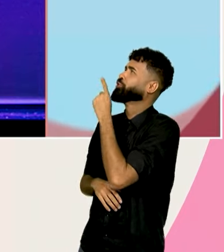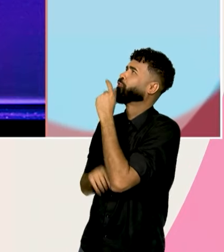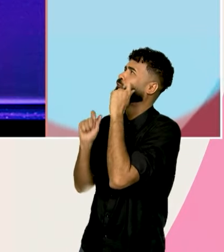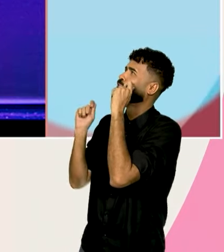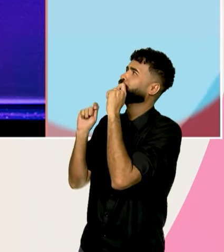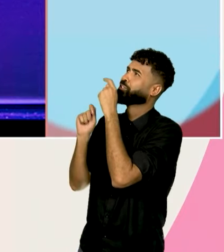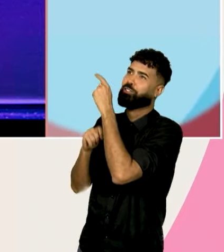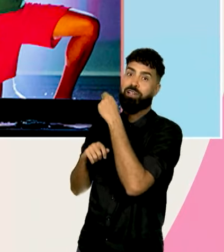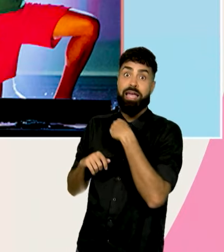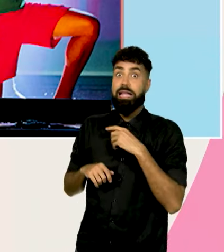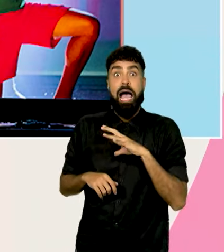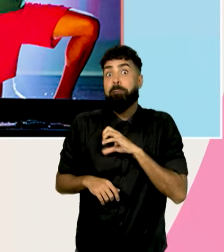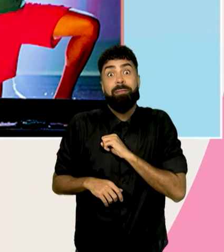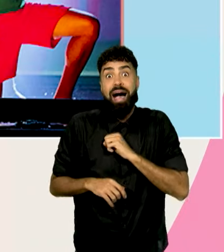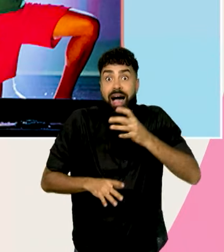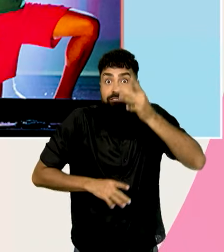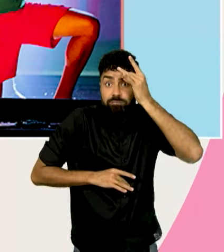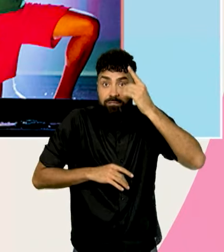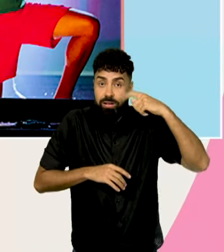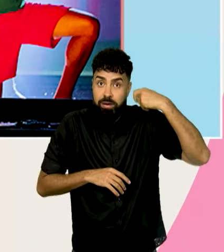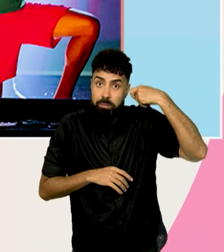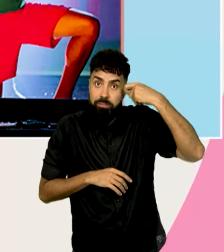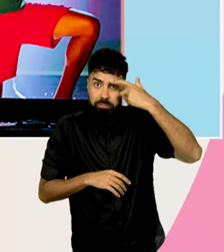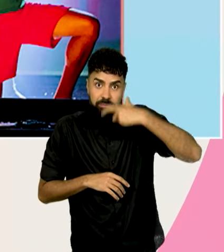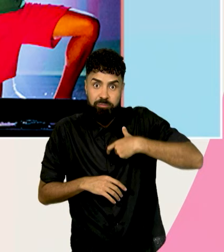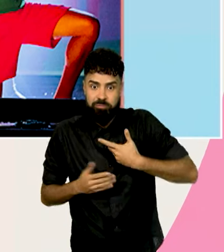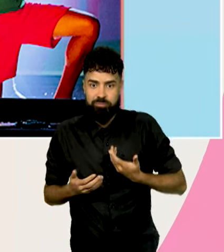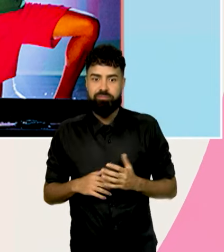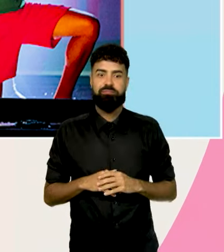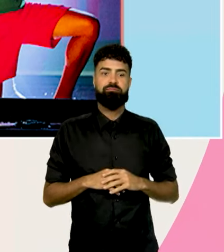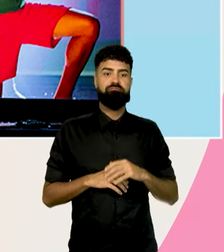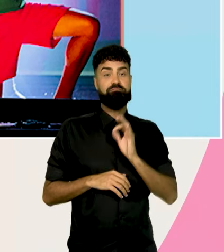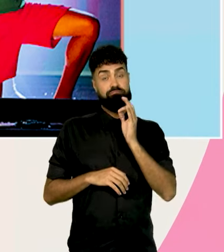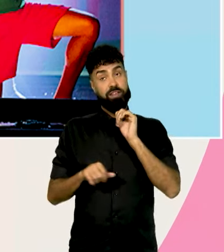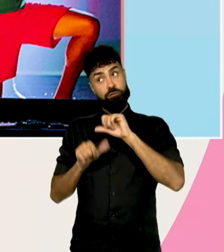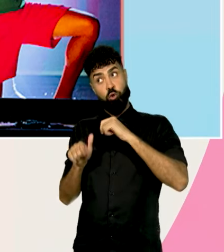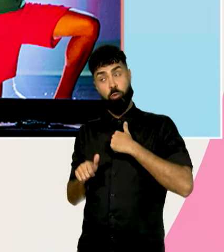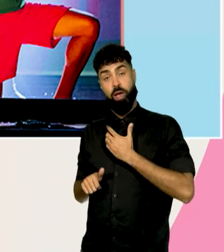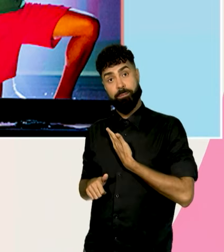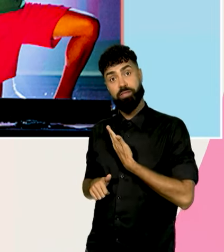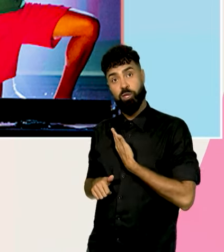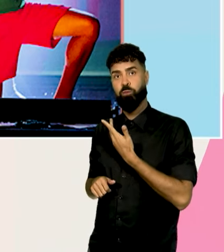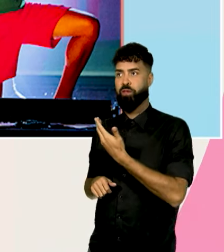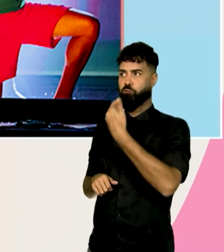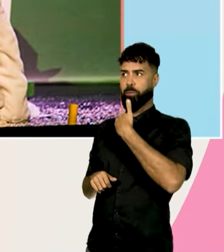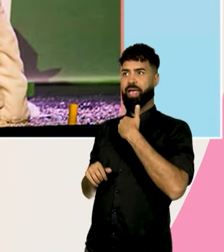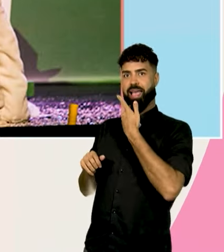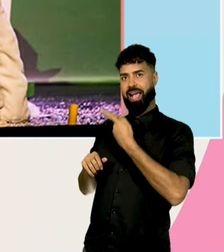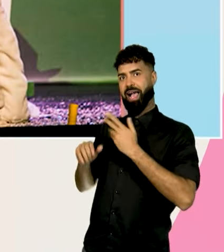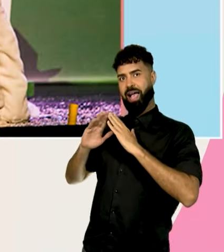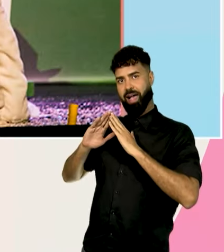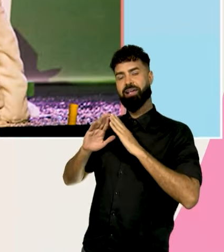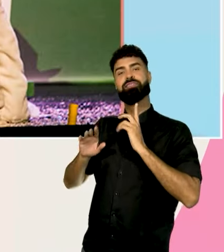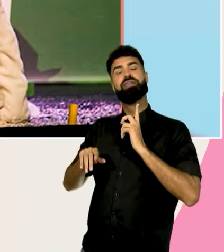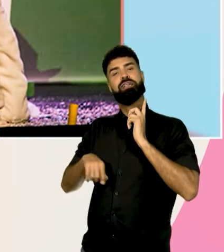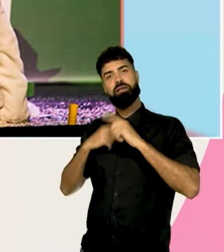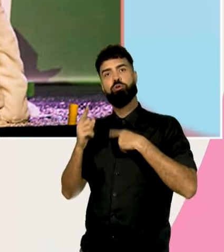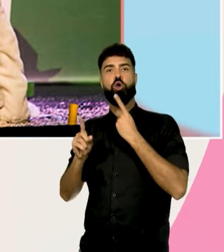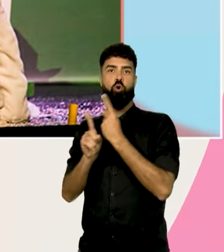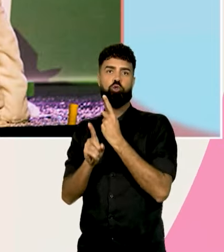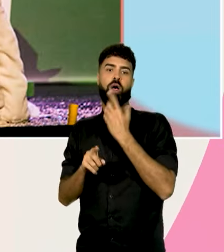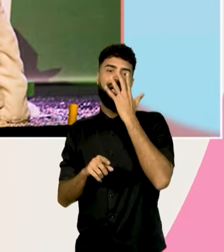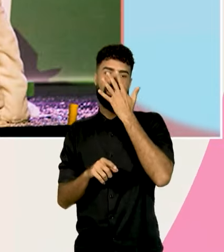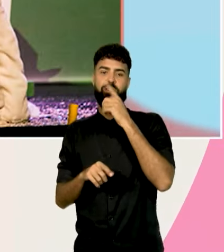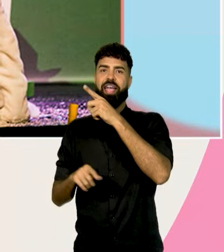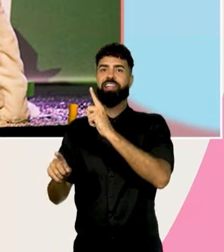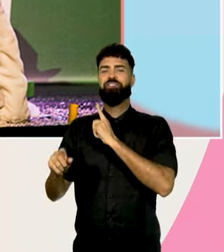Lindo. E ele amava fazer Chaps. Seu filhote amava fazer, ele virou meu amigo. Foi lá em casa, enfim, viramos amigos. Nos encontramos no carnaval, ele me